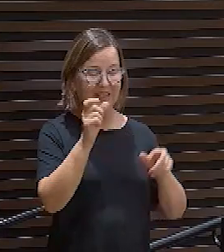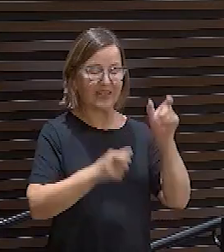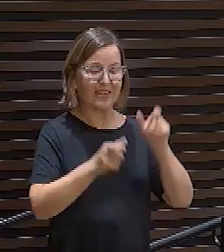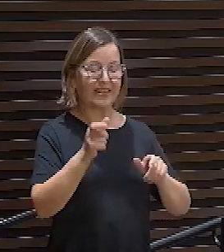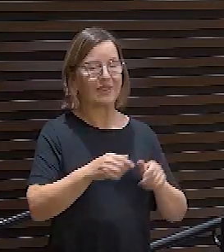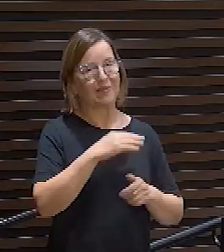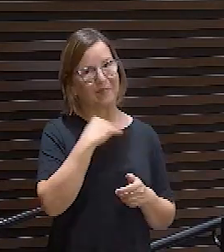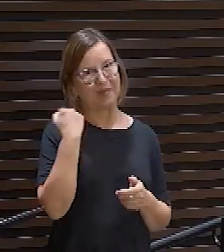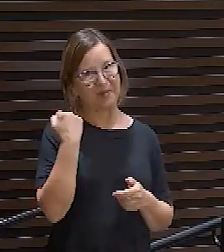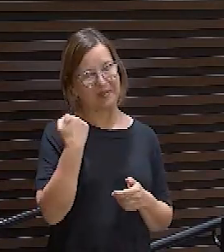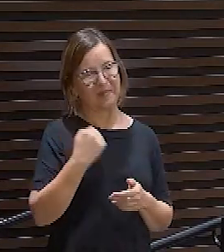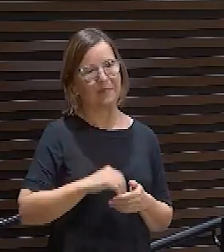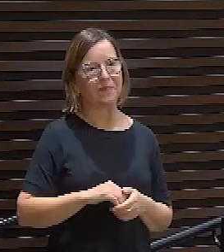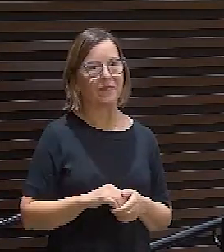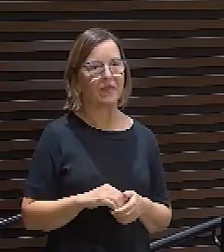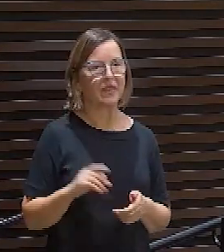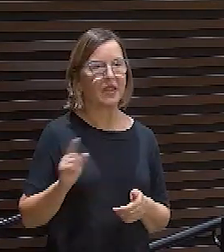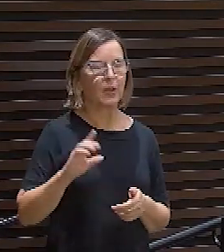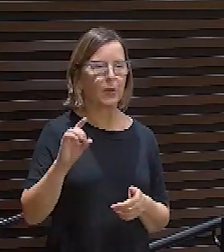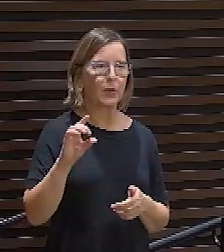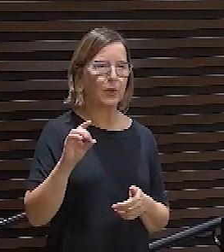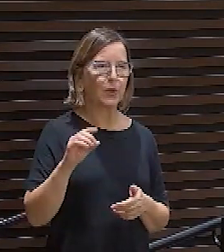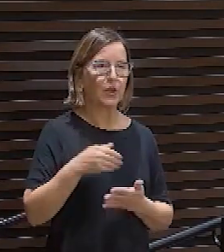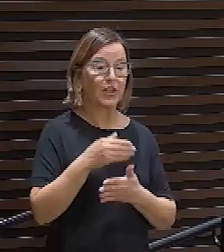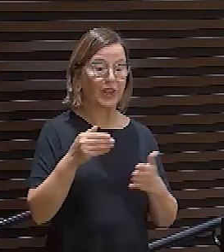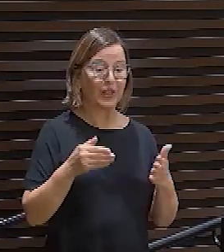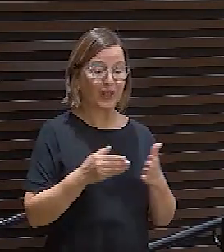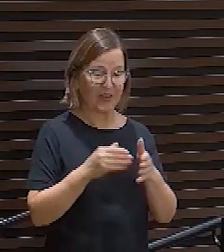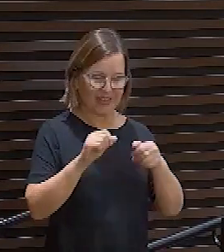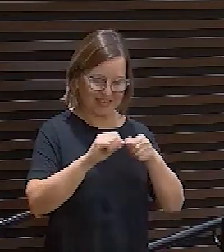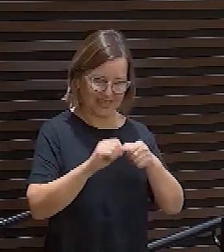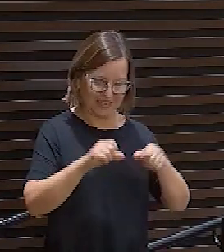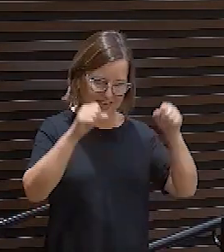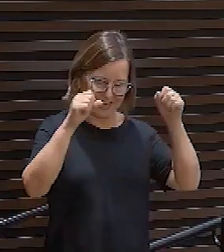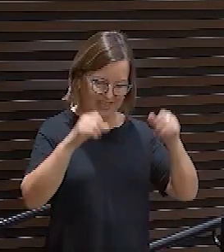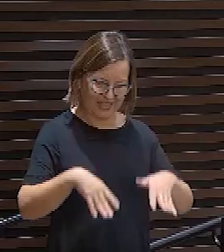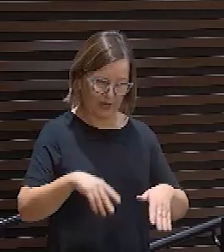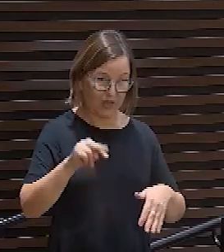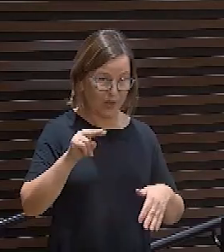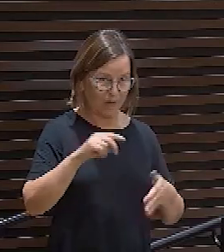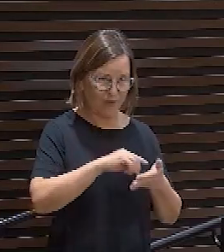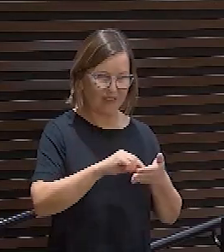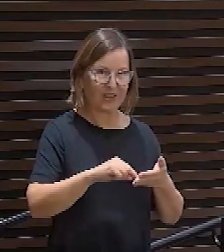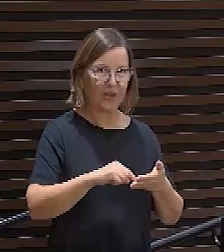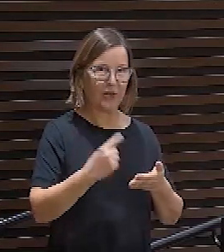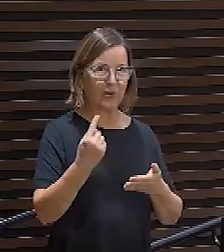mortos. Não é só de toda a criação, como o versículo 15 fala.